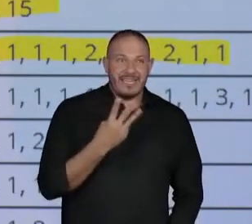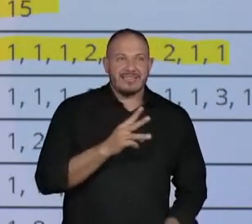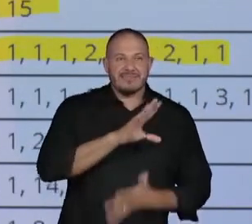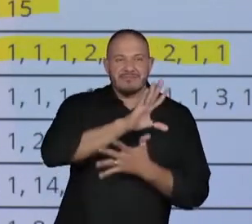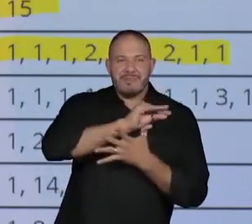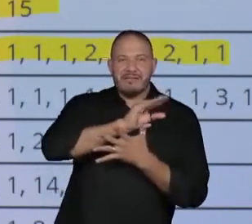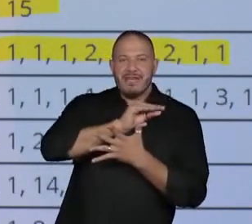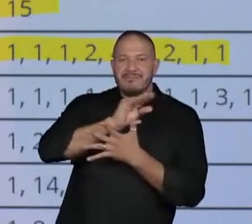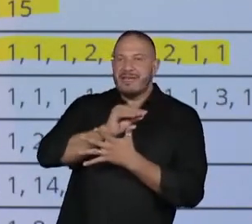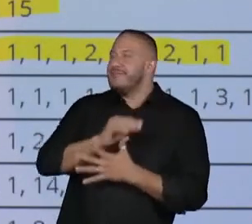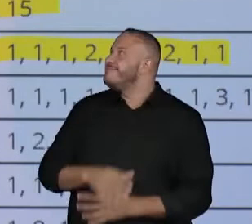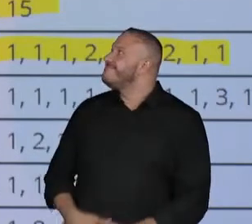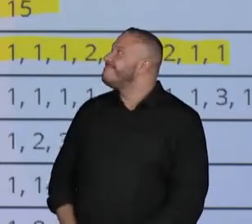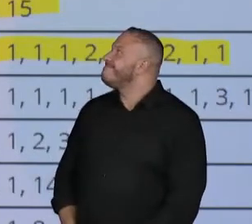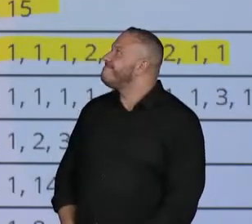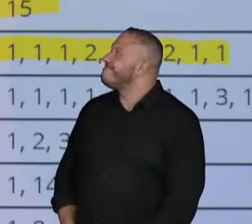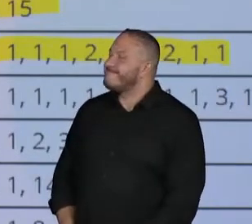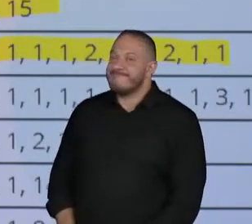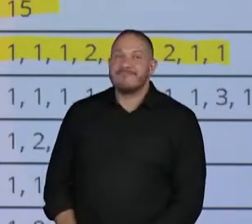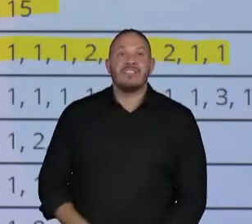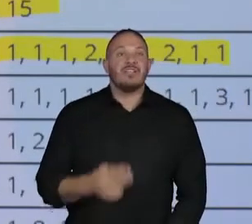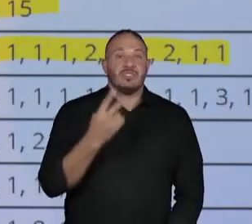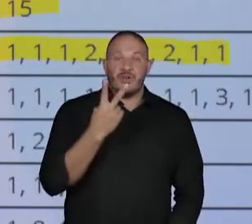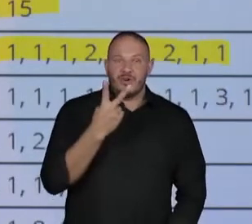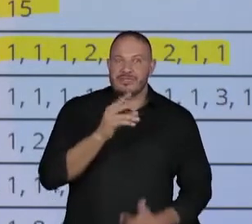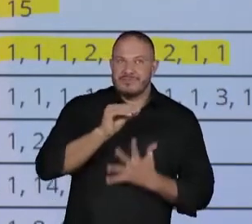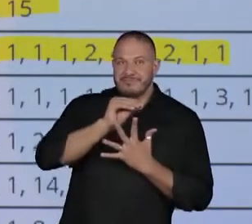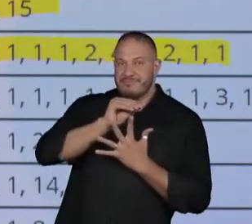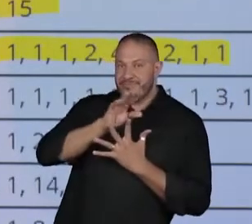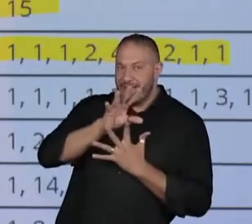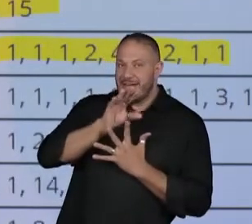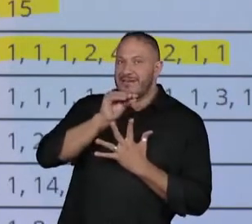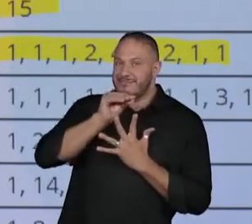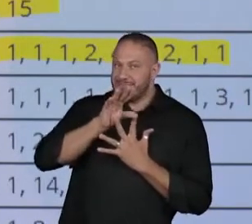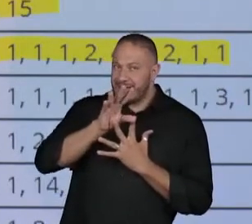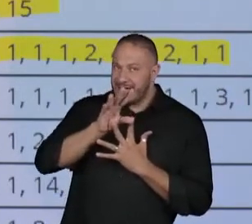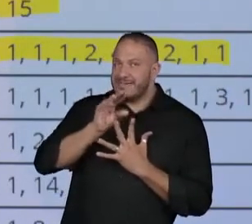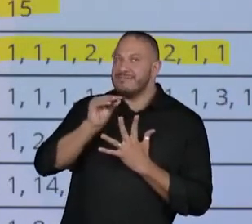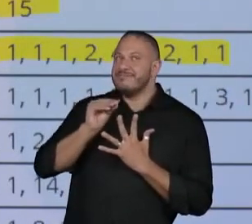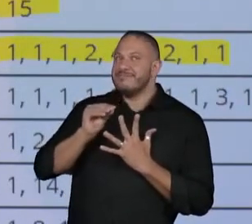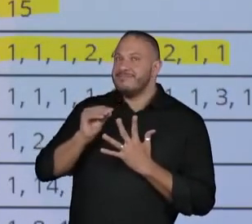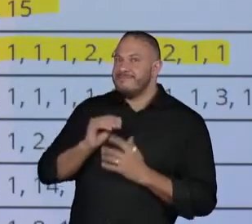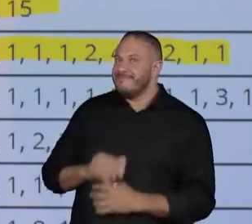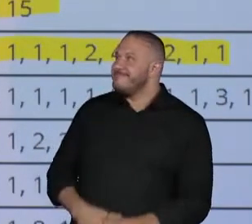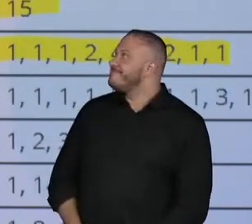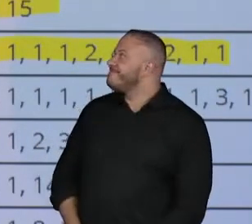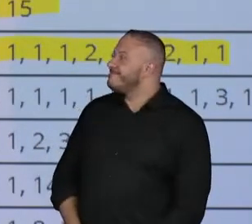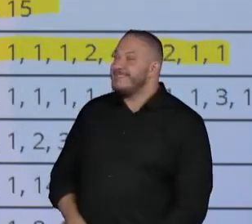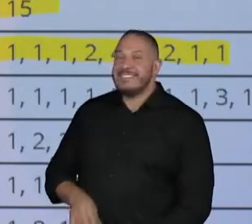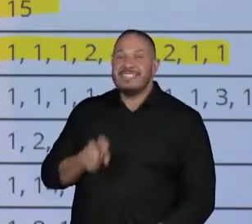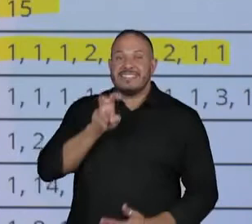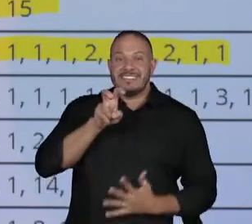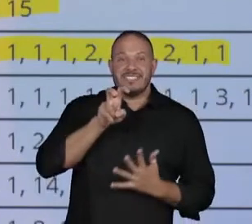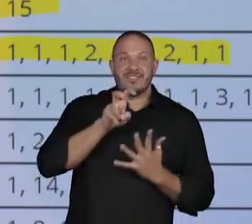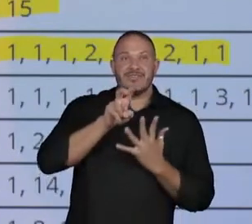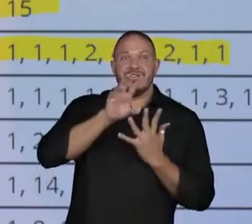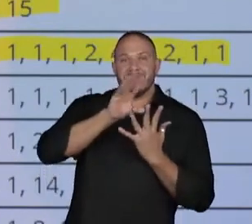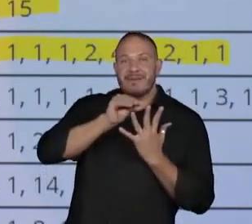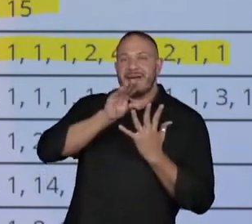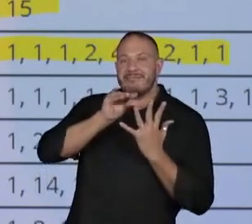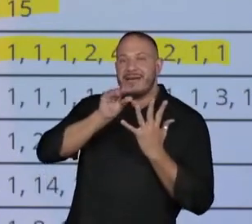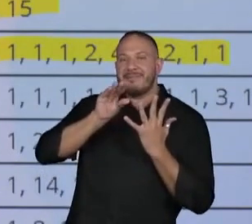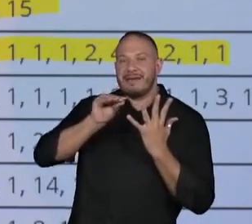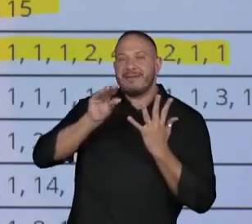1, 2, 3. Muito bem. 2 ligados. 1, 2. 5 desligados. 1,